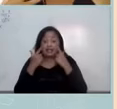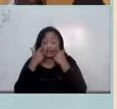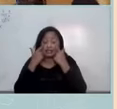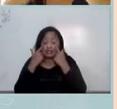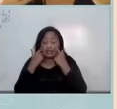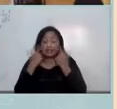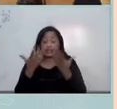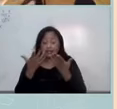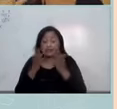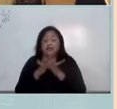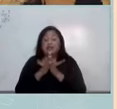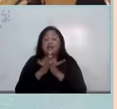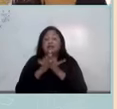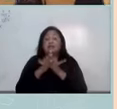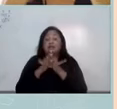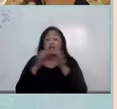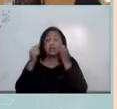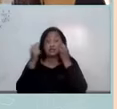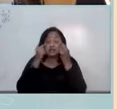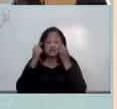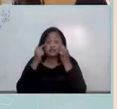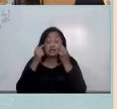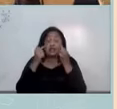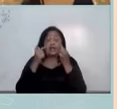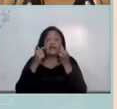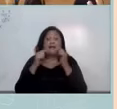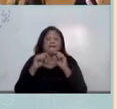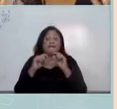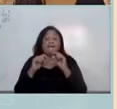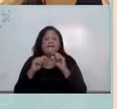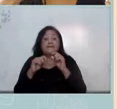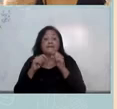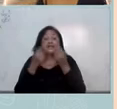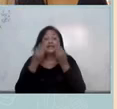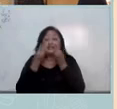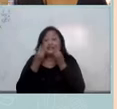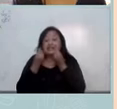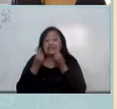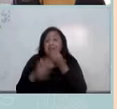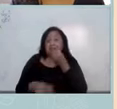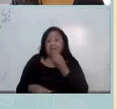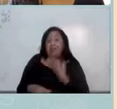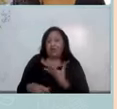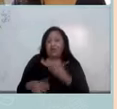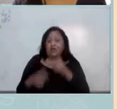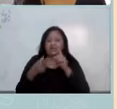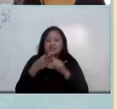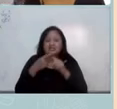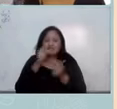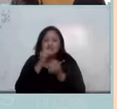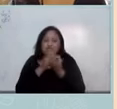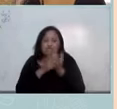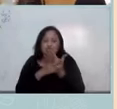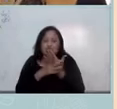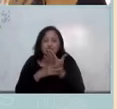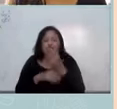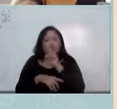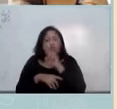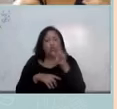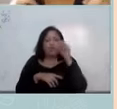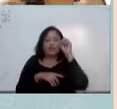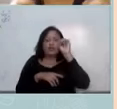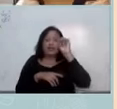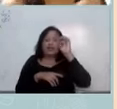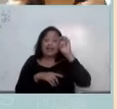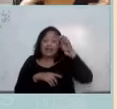manter a nossa mucosa ocular sempre hidratada, e ao mesmo tempo ela produz uma enzima, que é a lisozima, que essa enzima